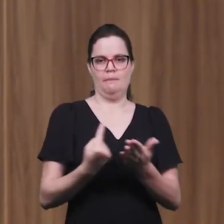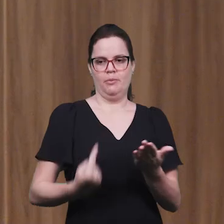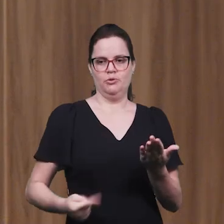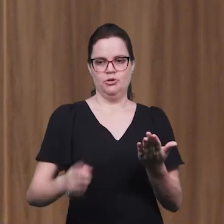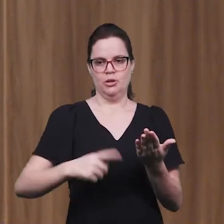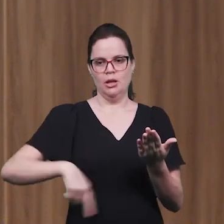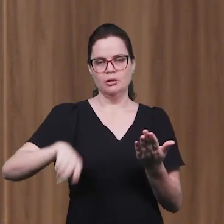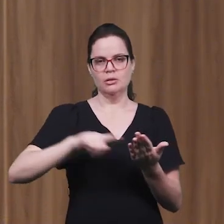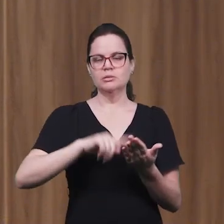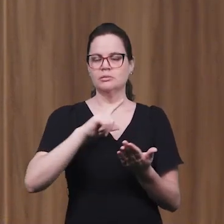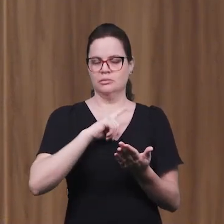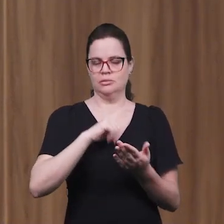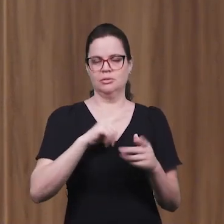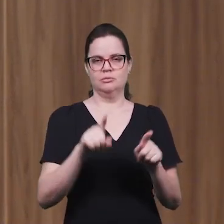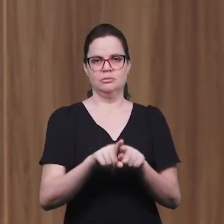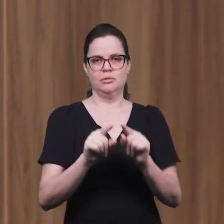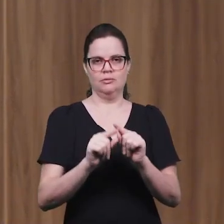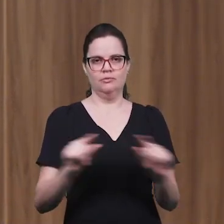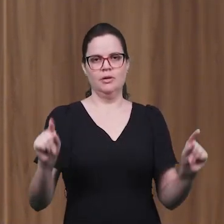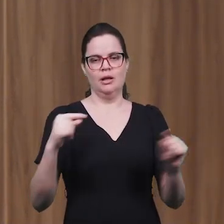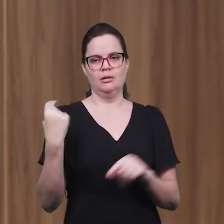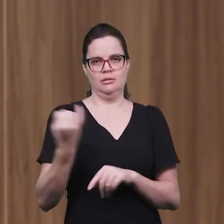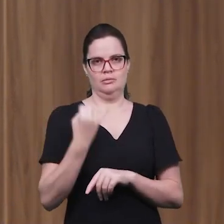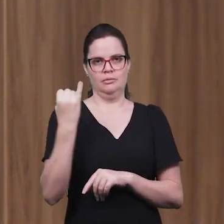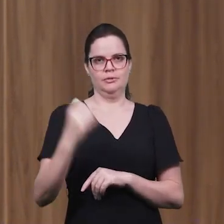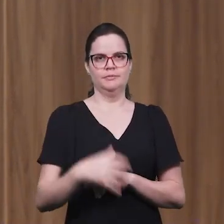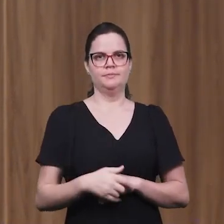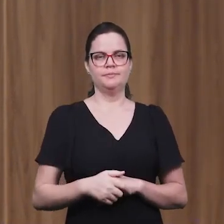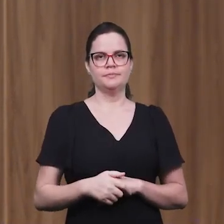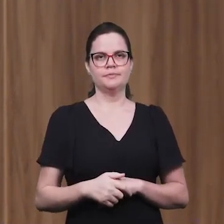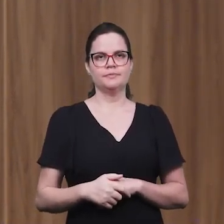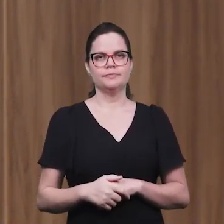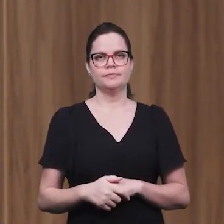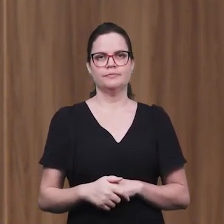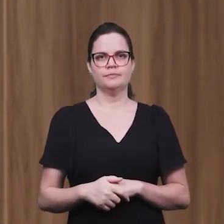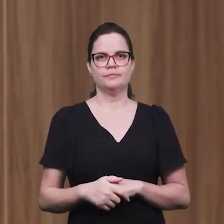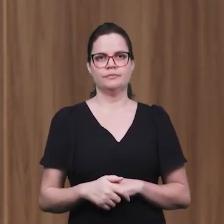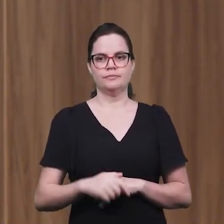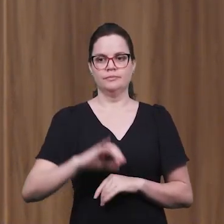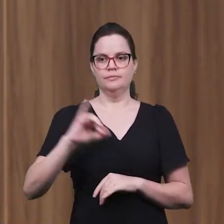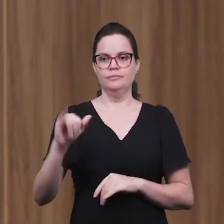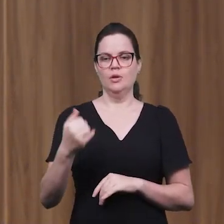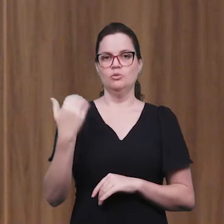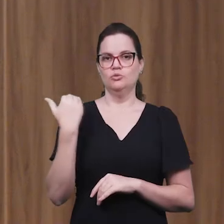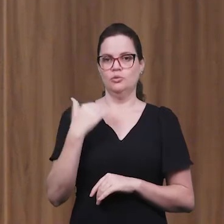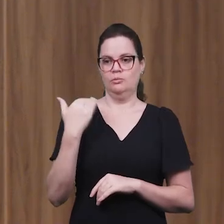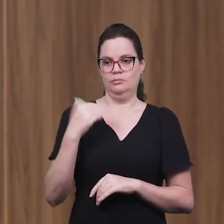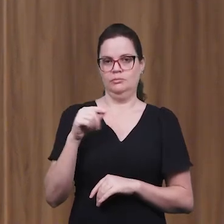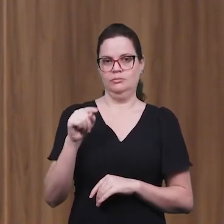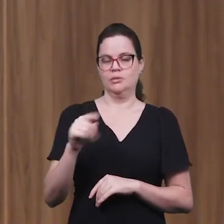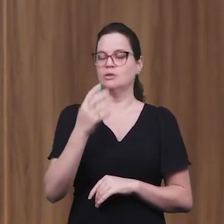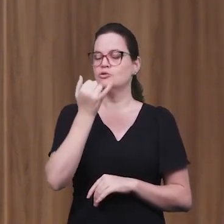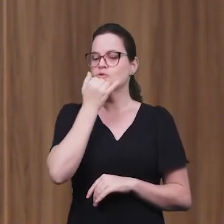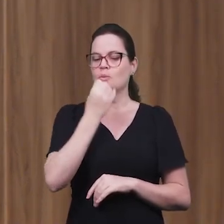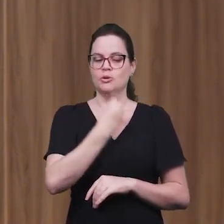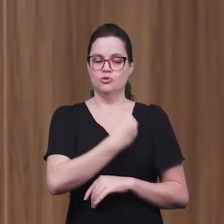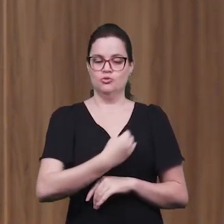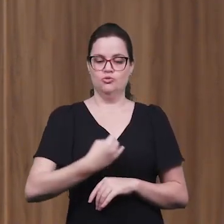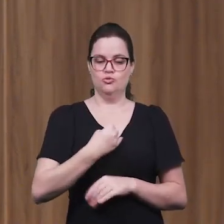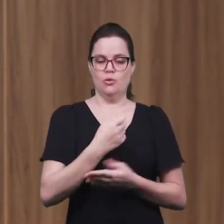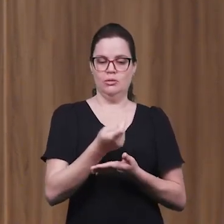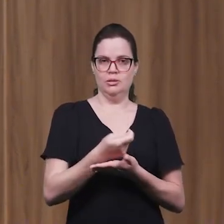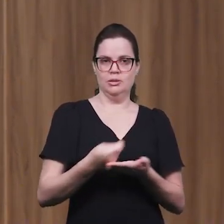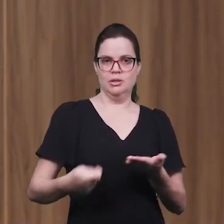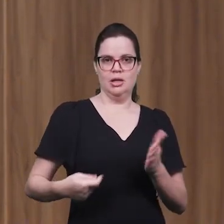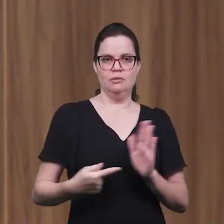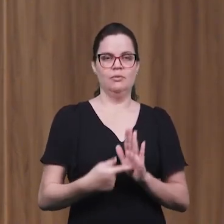apostilas, que é muito importante. Quando João ele escreve dessa forma, a expressão